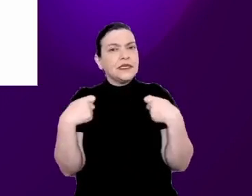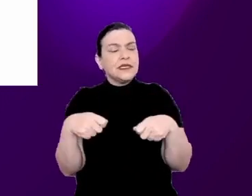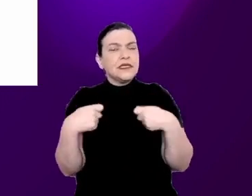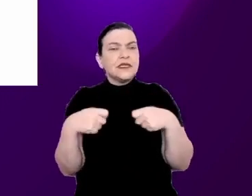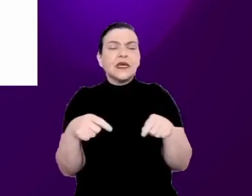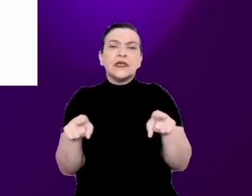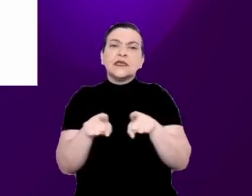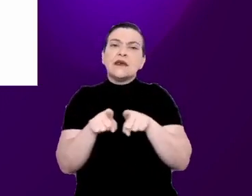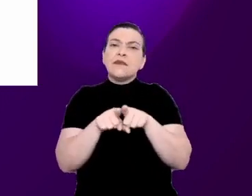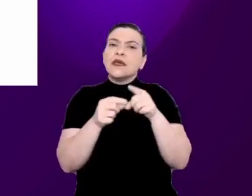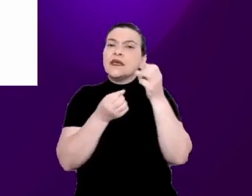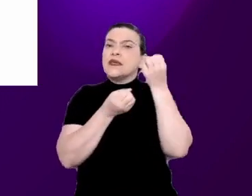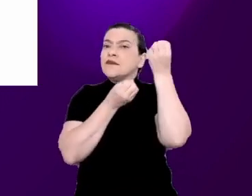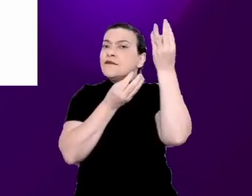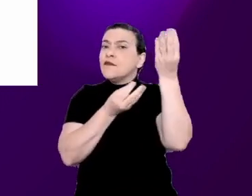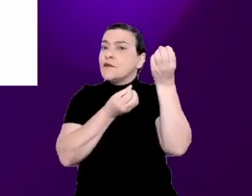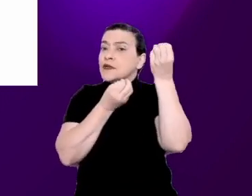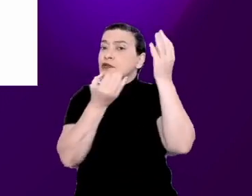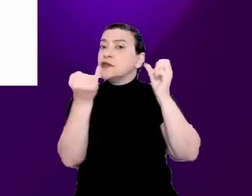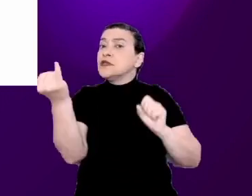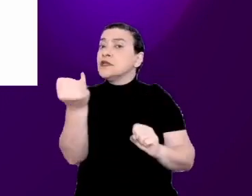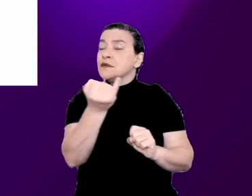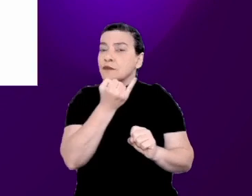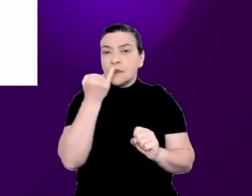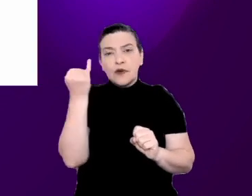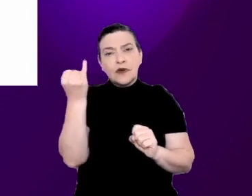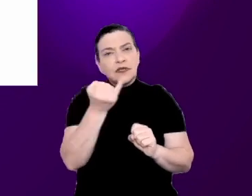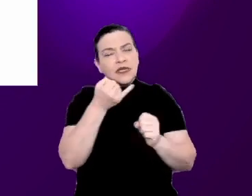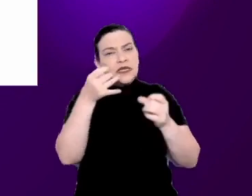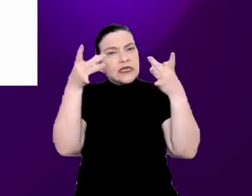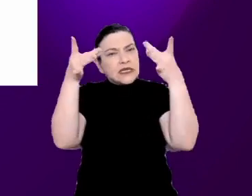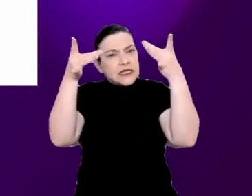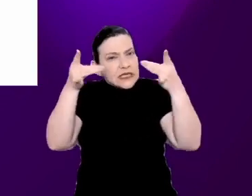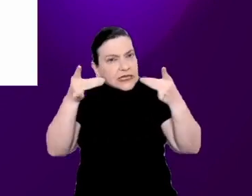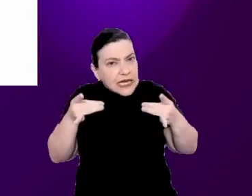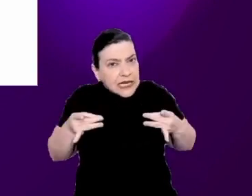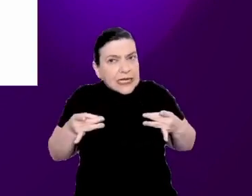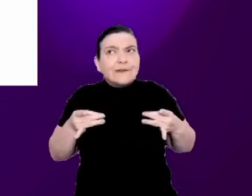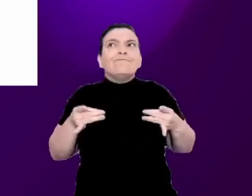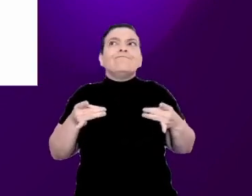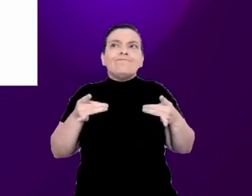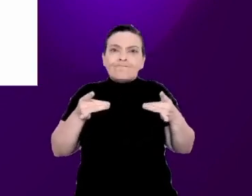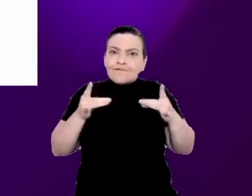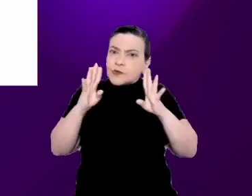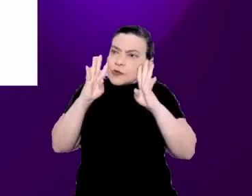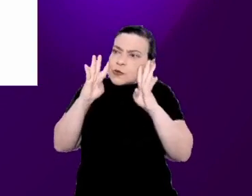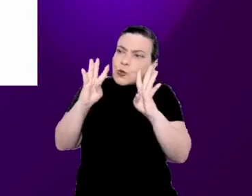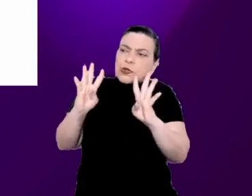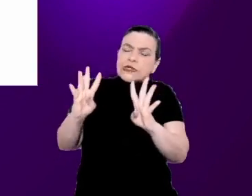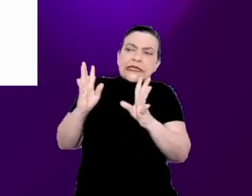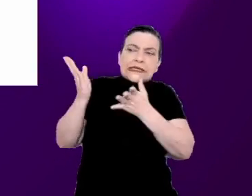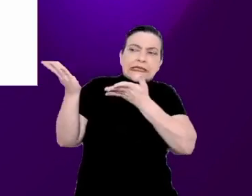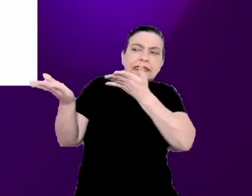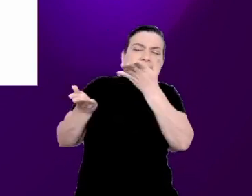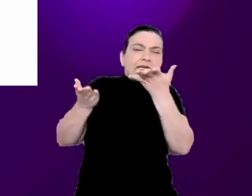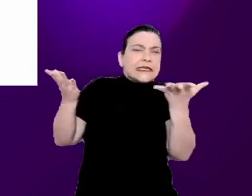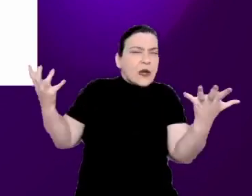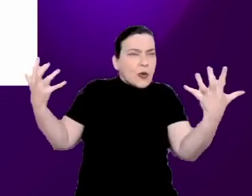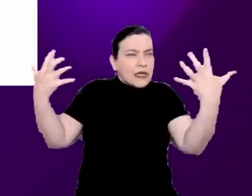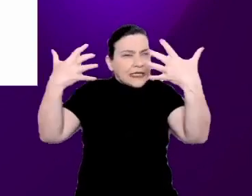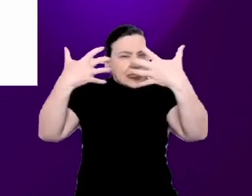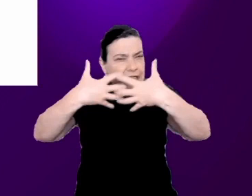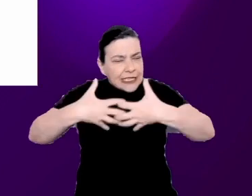quais informações a gente precisa desdobrar para que esse cuidado esteja integrado. E aqui a gente fala não só